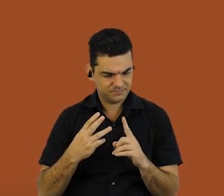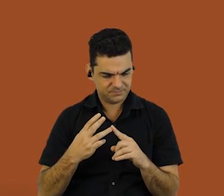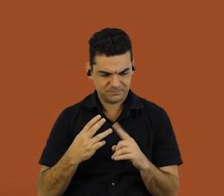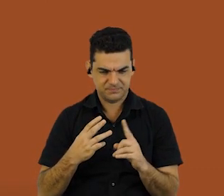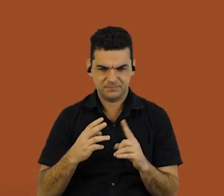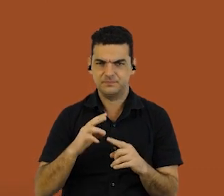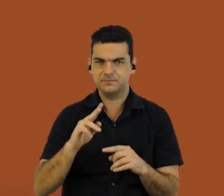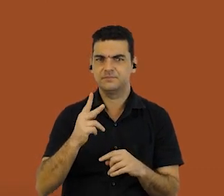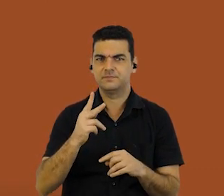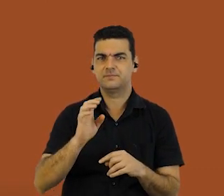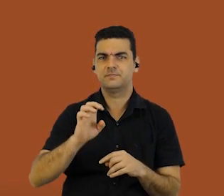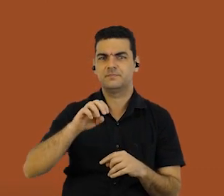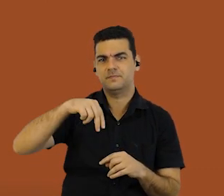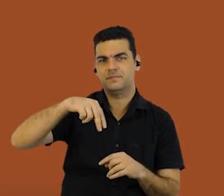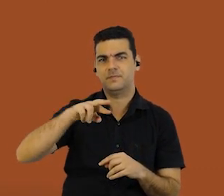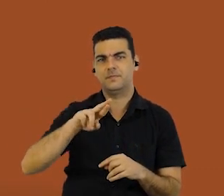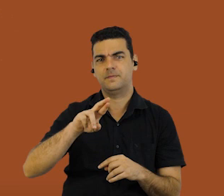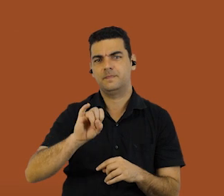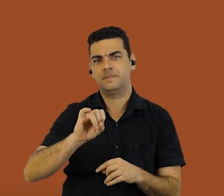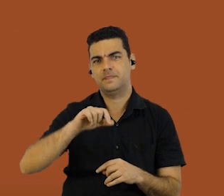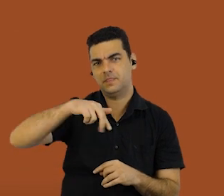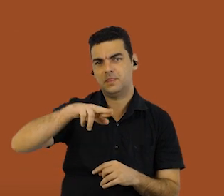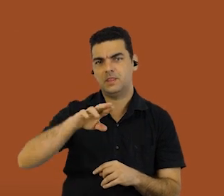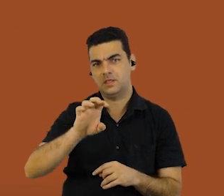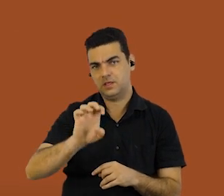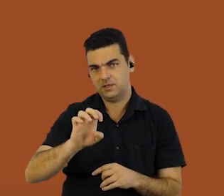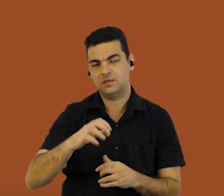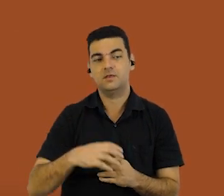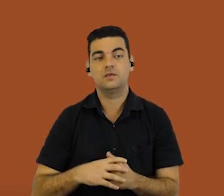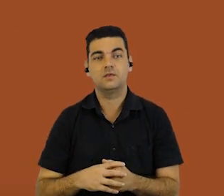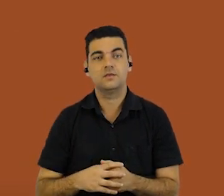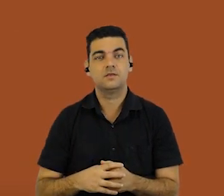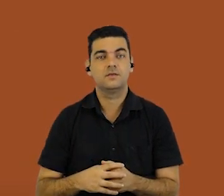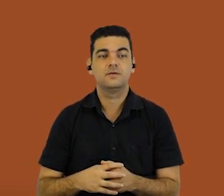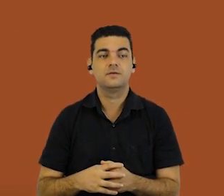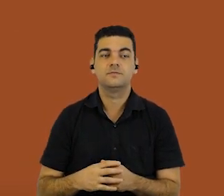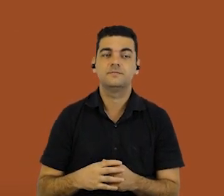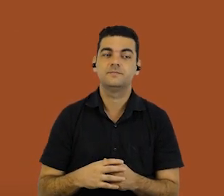do Henrique Cunha Júnior, né? Não posso esquecer nunca do Henrique,